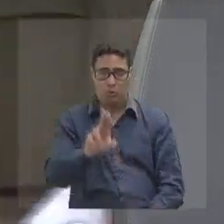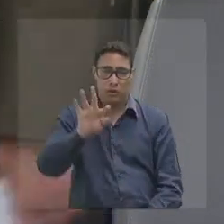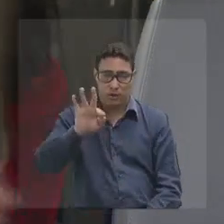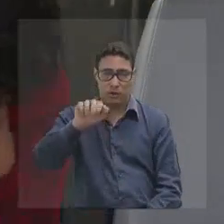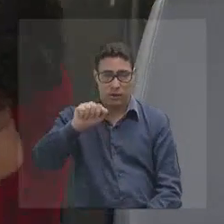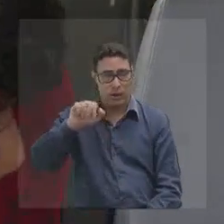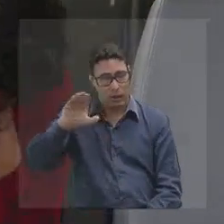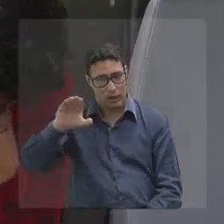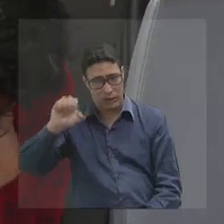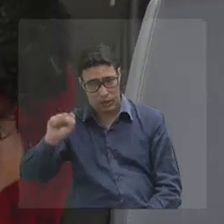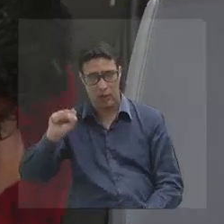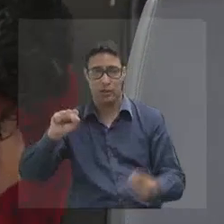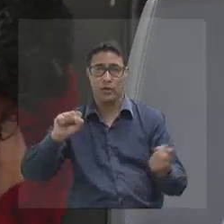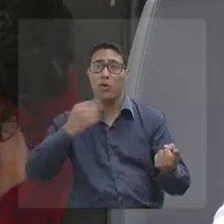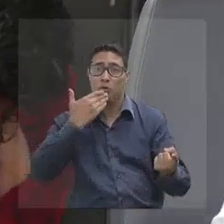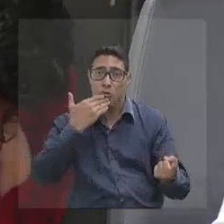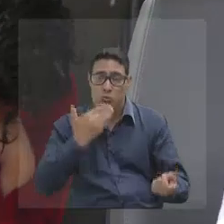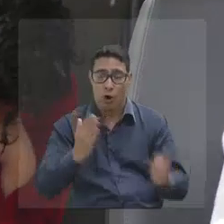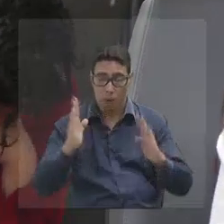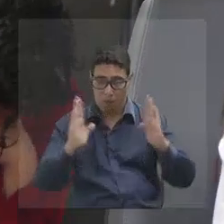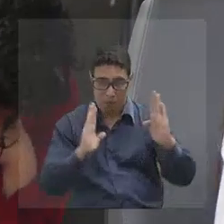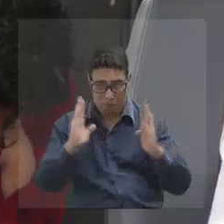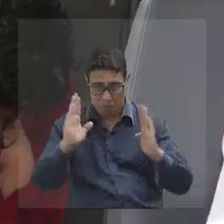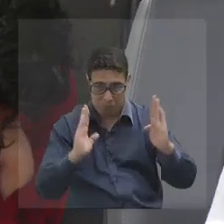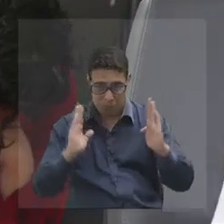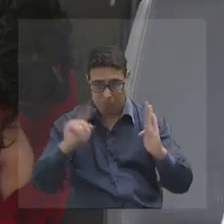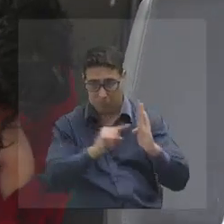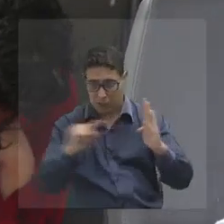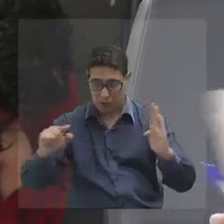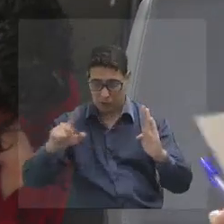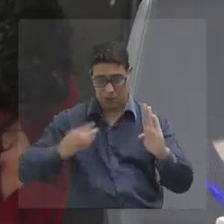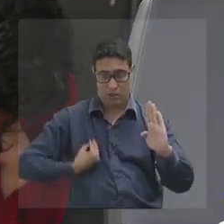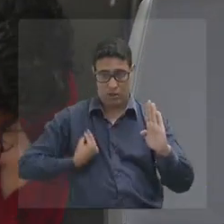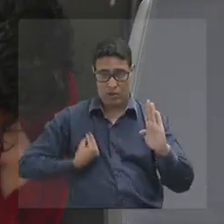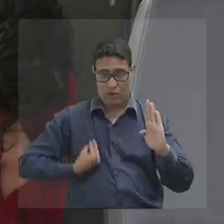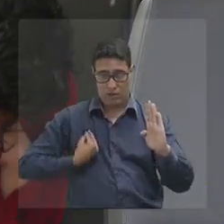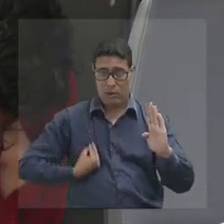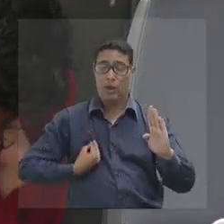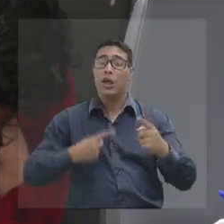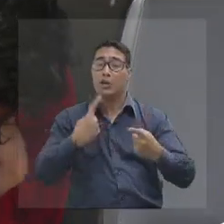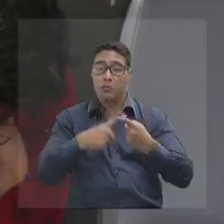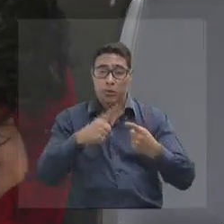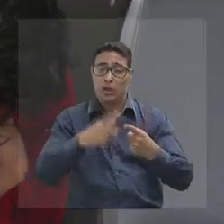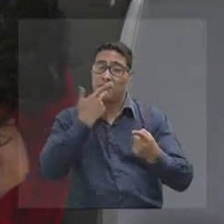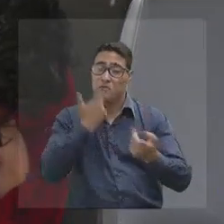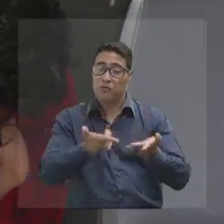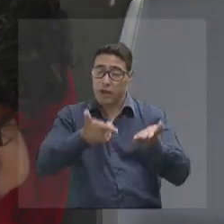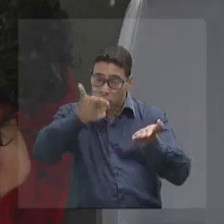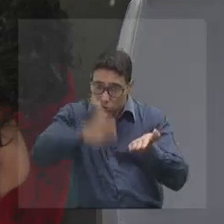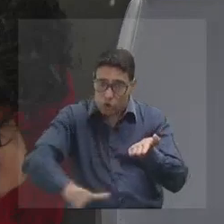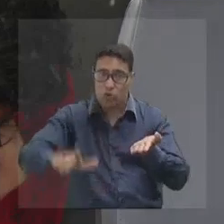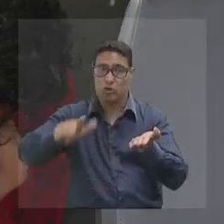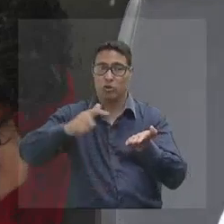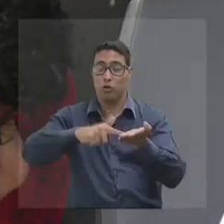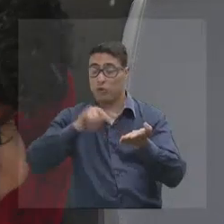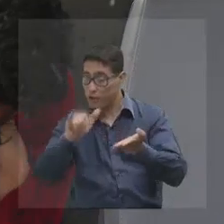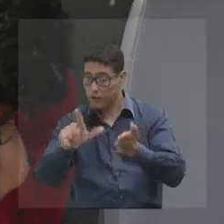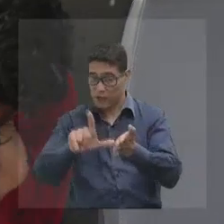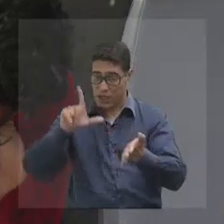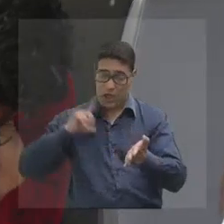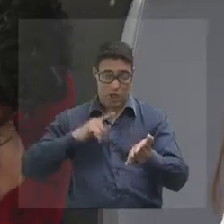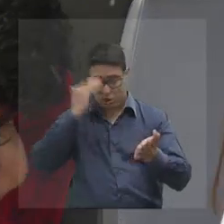qual o prazo de vigência desses táxis e O que justifica a renovação de táxi quando eles são sistematicamente descumpridos